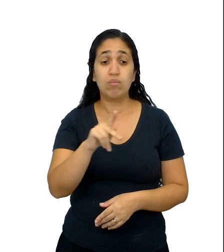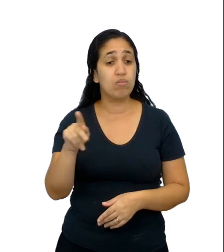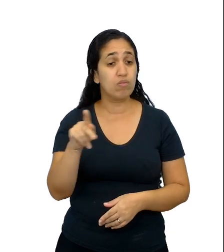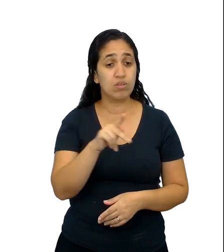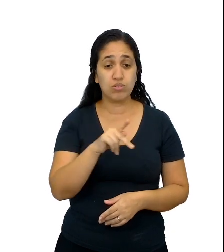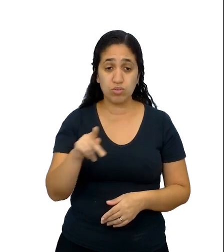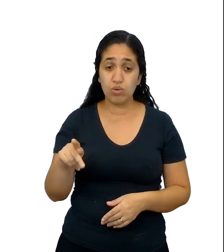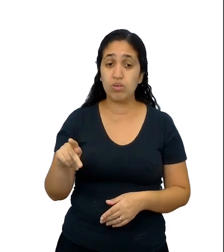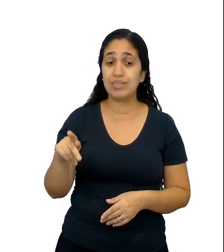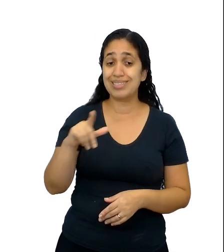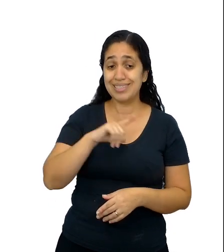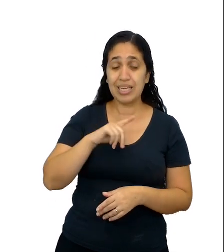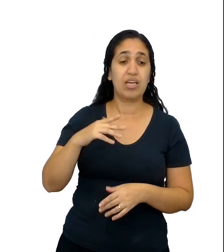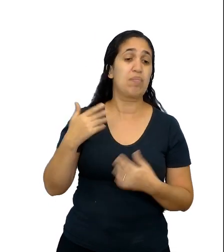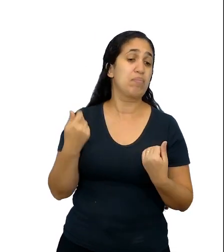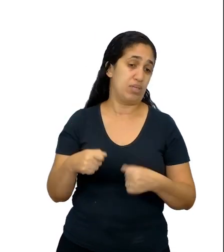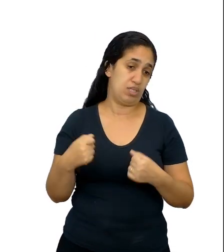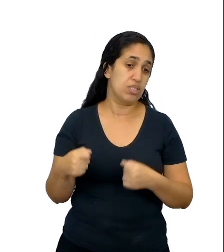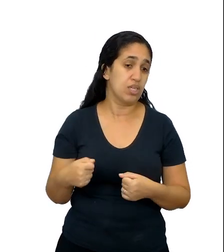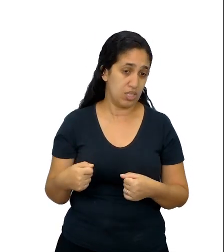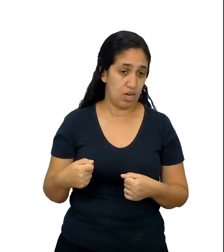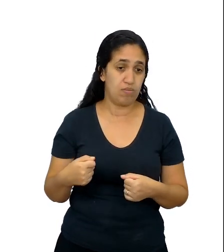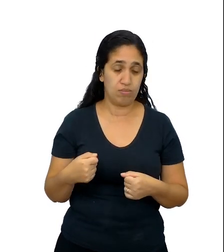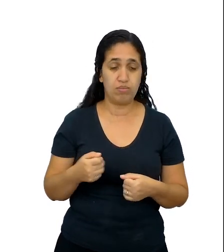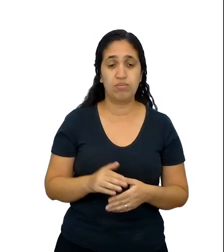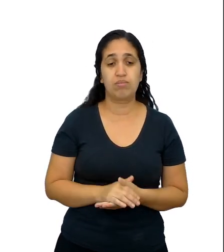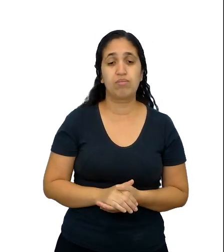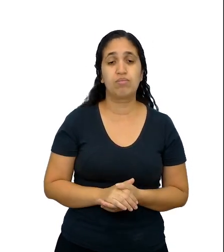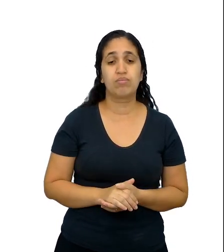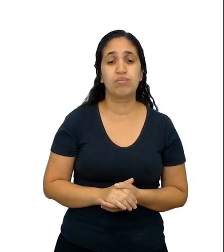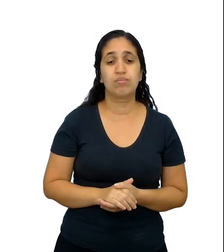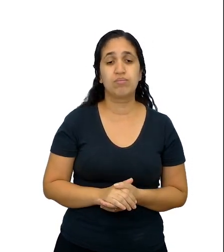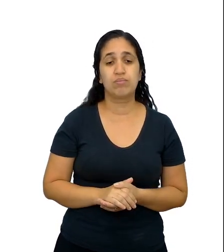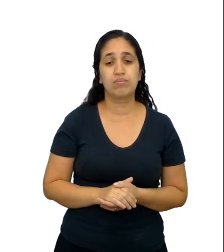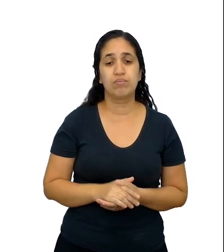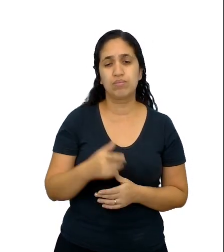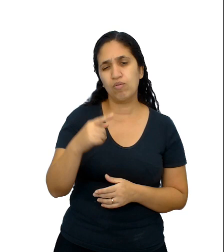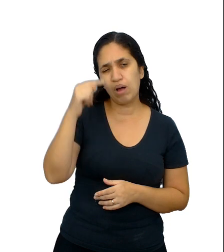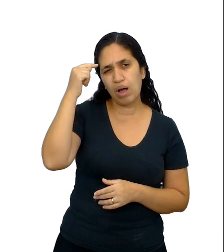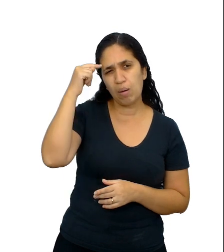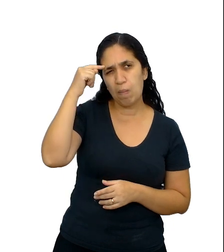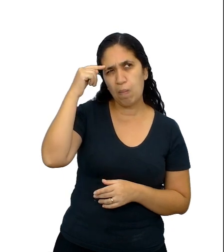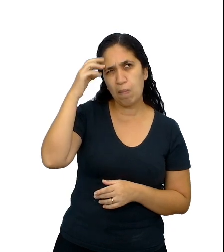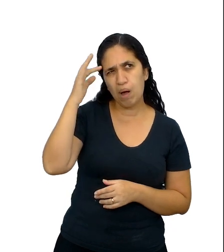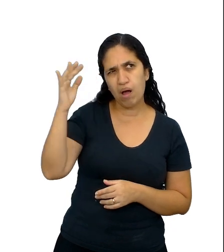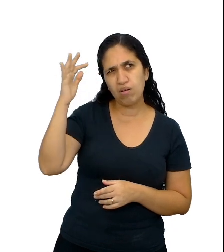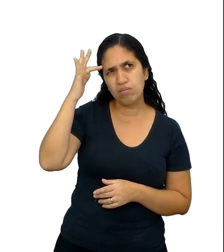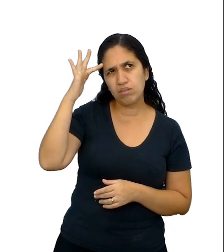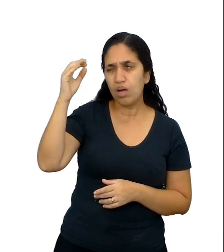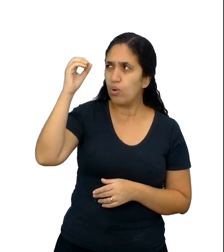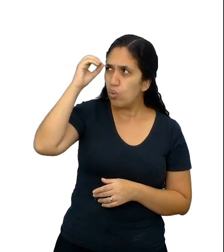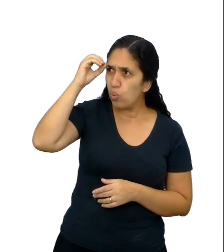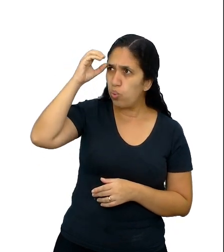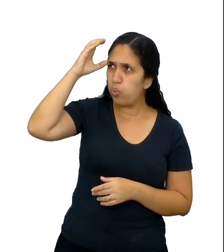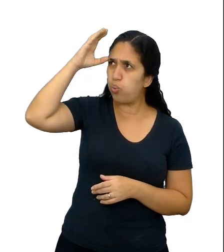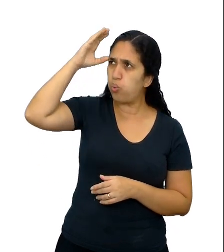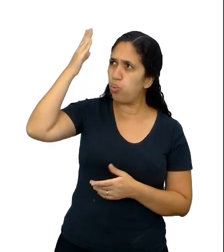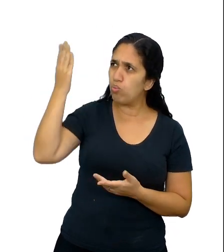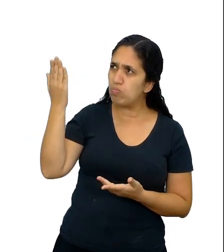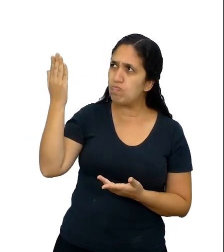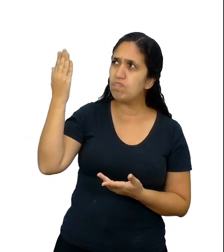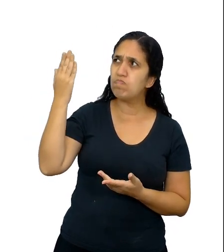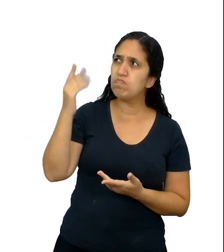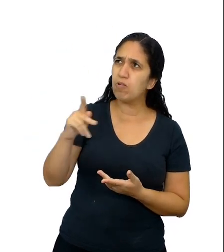precisamos ter, ou que já temos, tá certo? Então, a gente vai pensar um pouco nesses conhecimentos